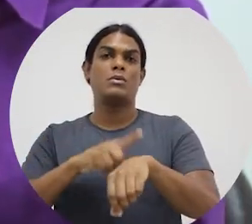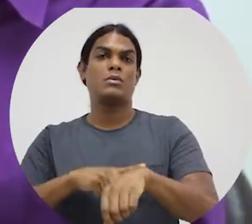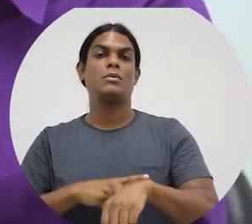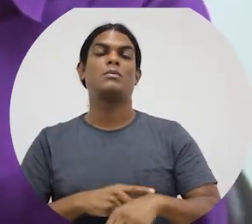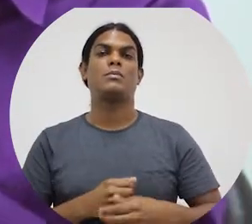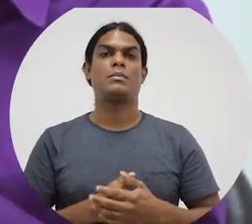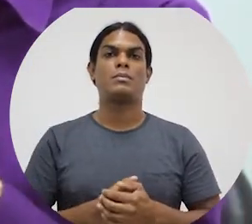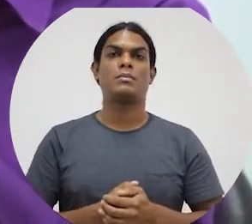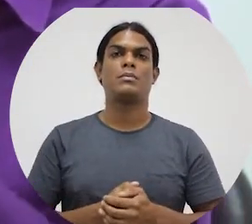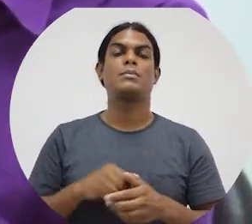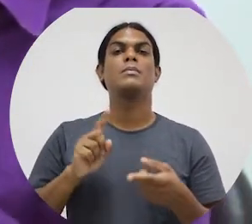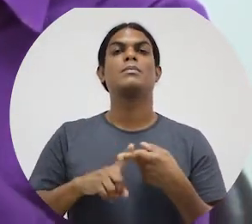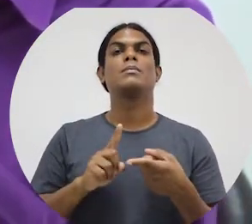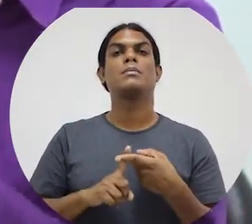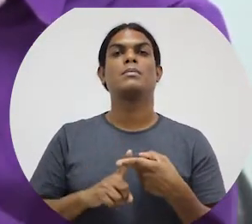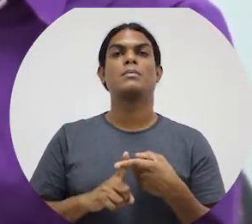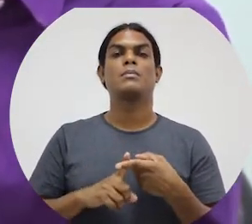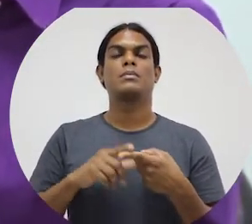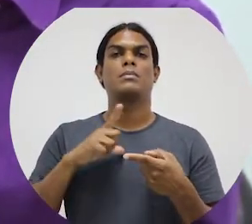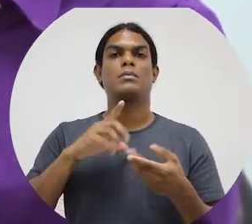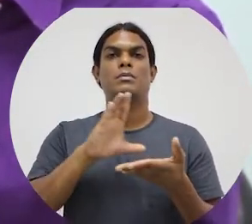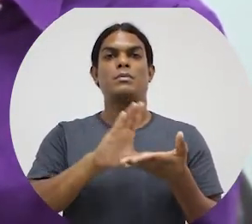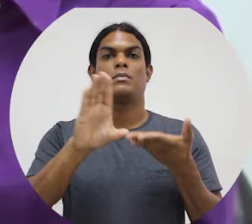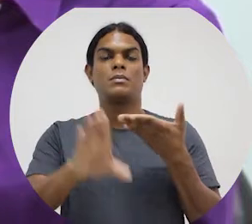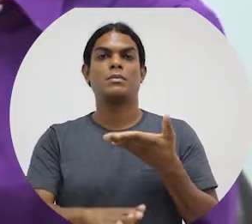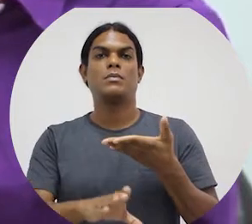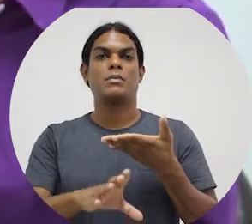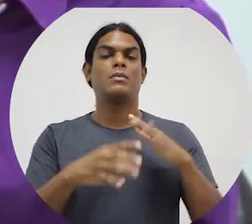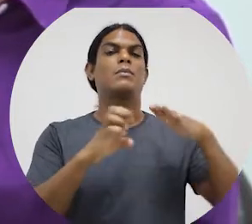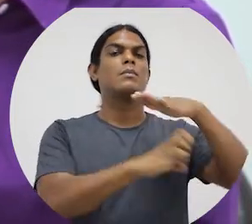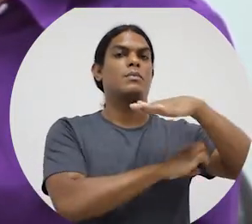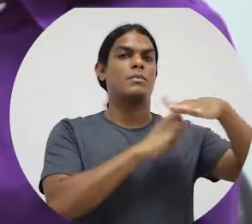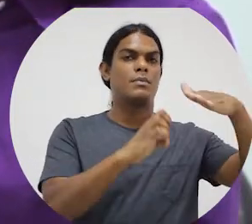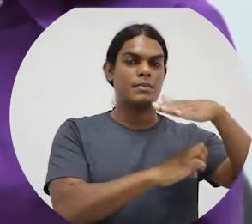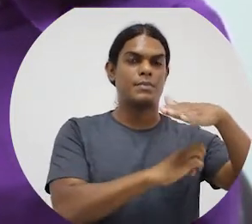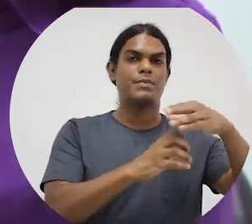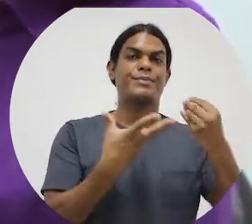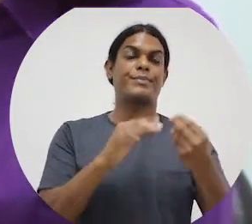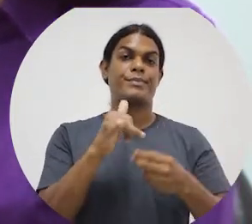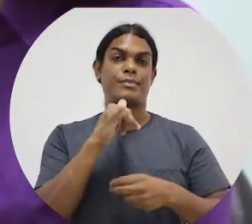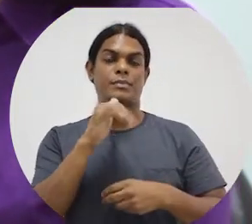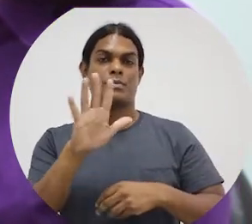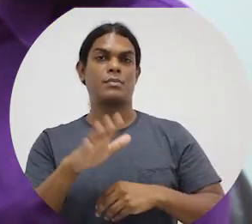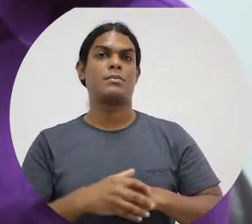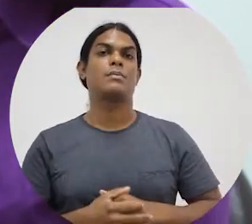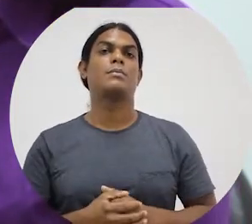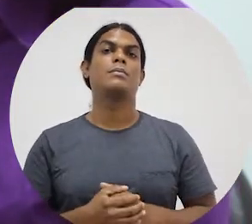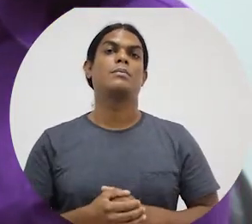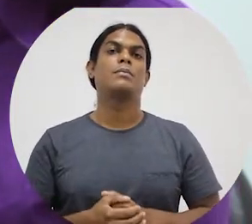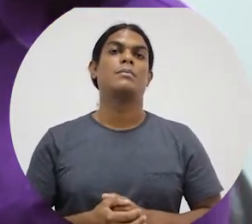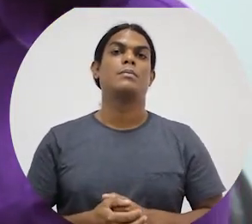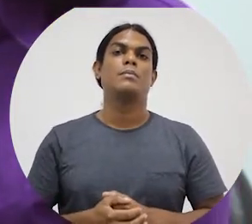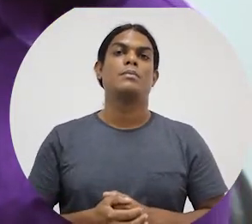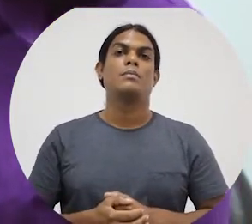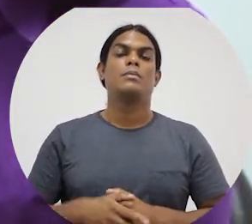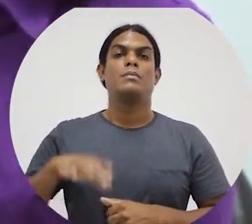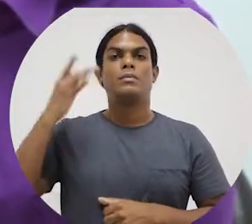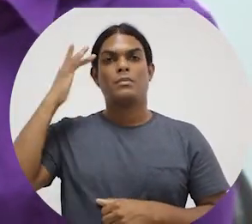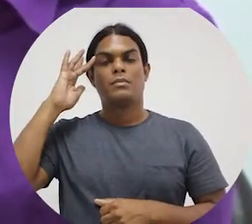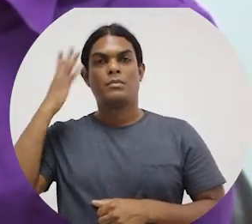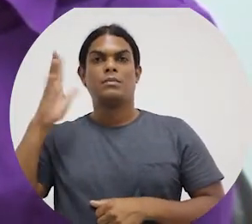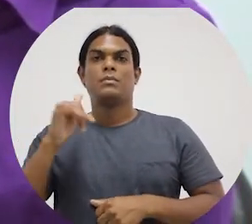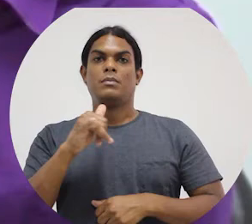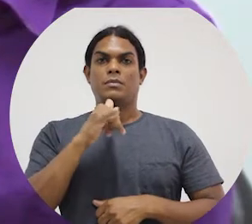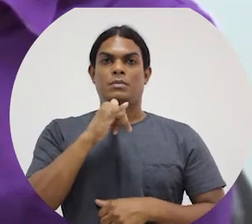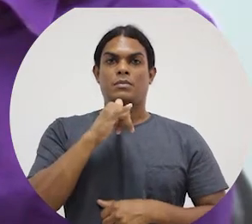faturamento. Por outro lado, também podem ter benefícios, como eu falei, para a empresa. Vejamos esse exemplo.